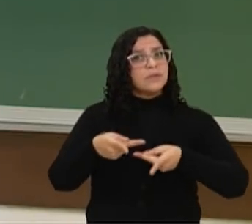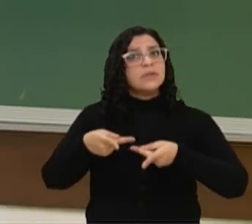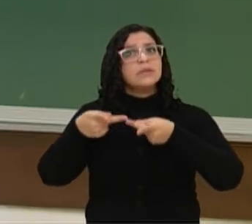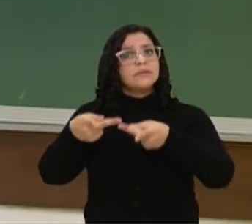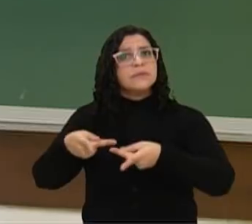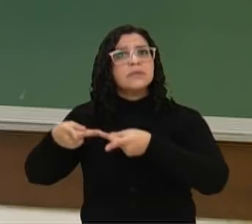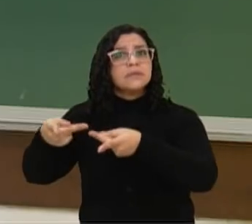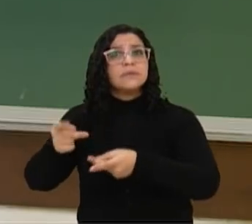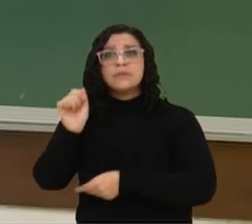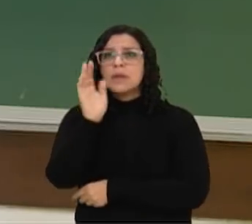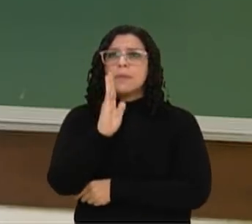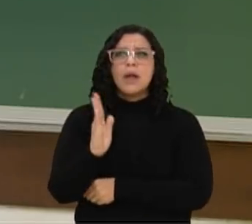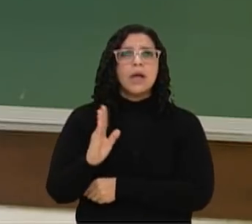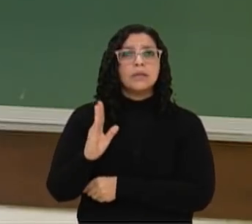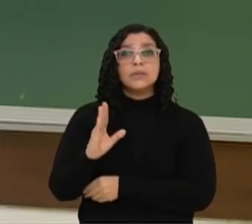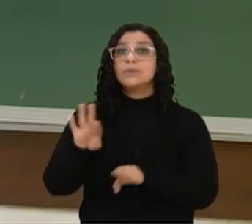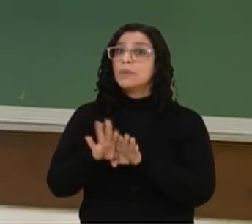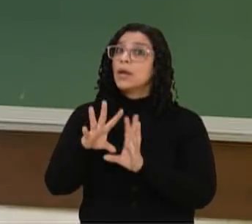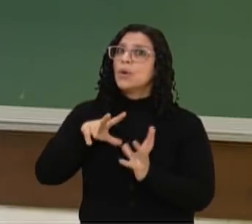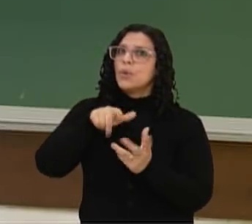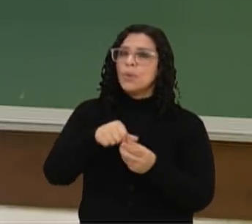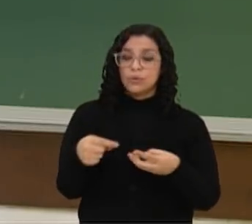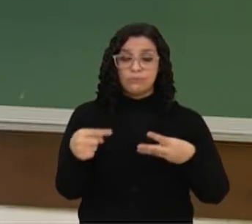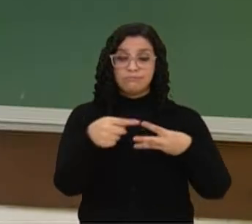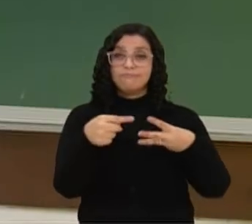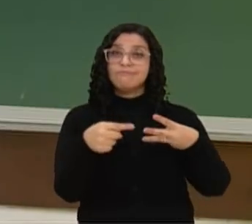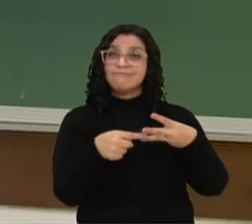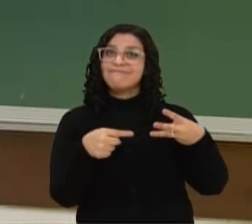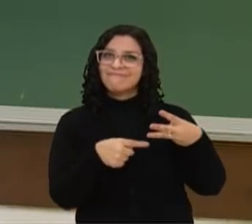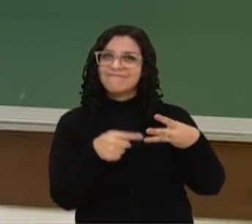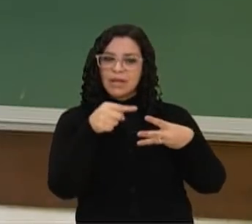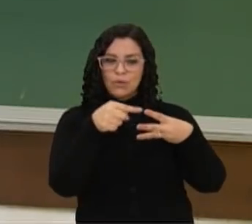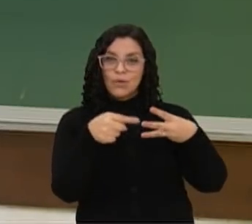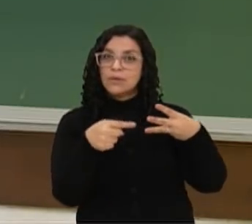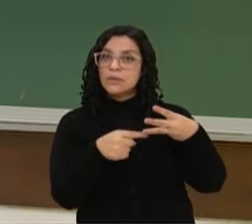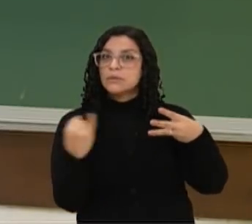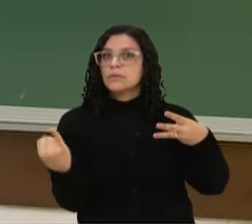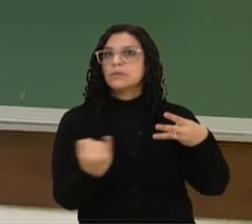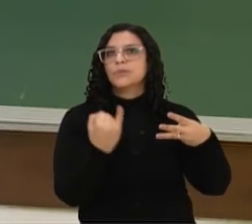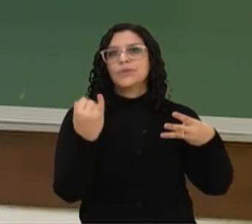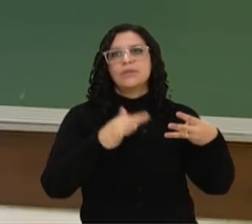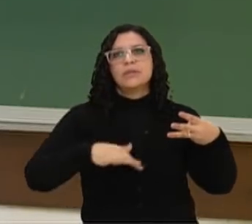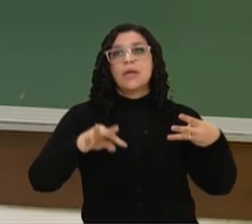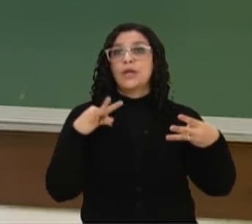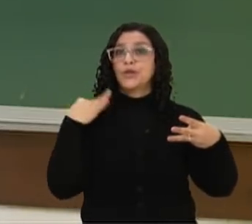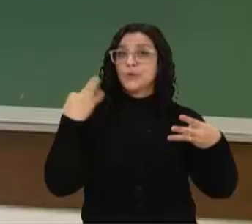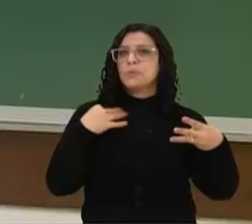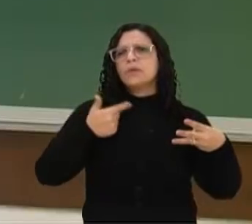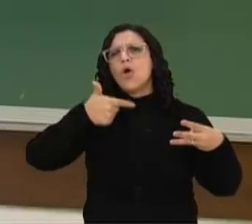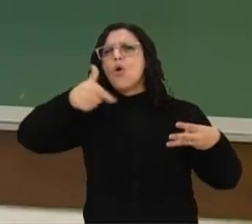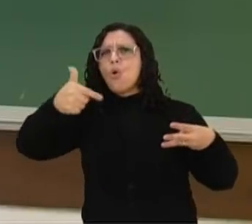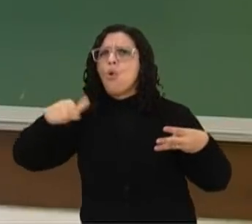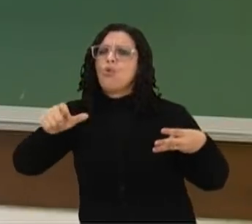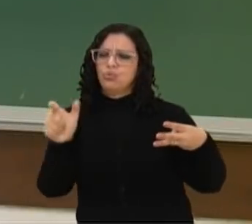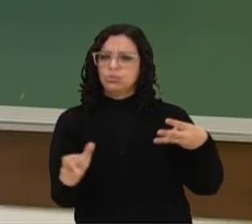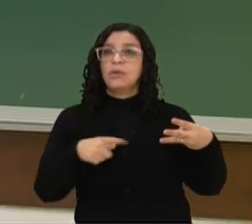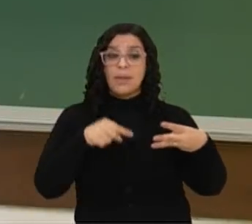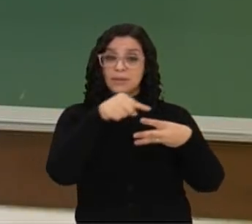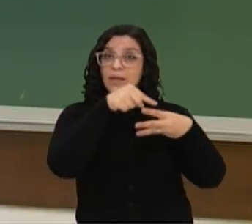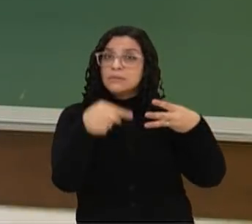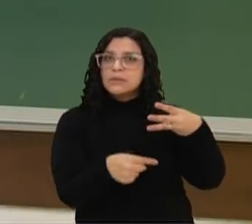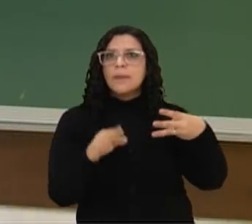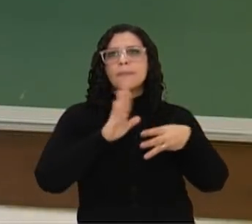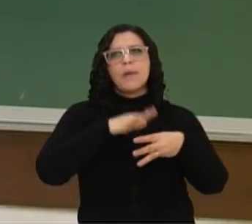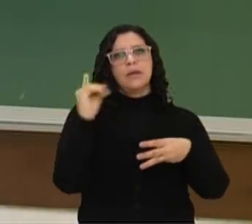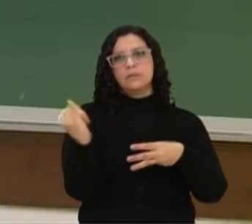diferentes partes do Brasil e do mundo. Então, são os 3 pontos de grande importância, não que não existam outros, né, mas os que eu quis trazer